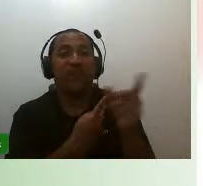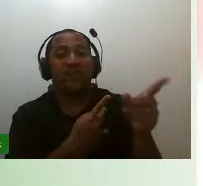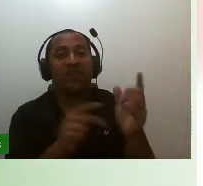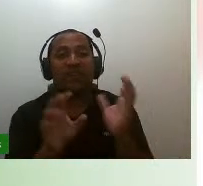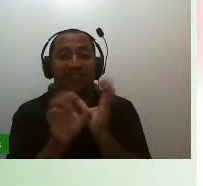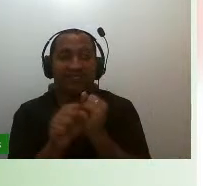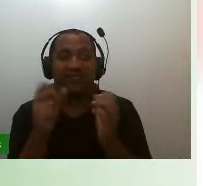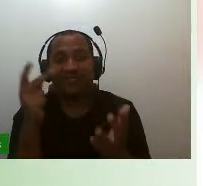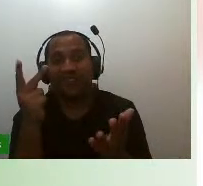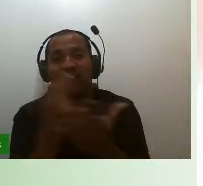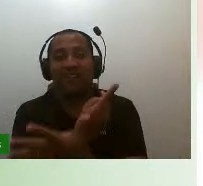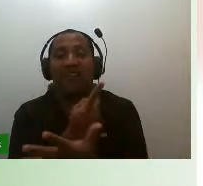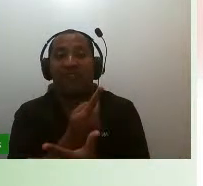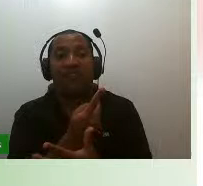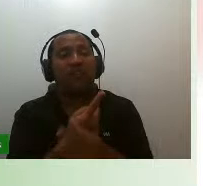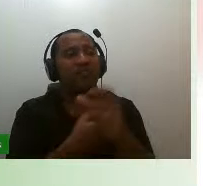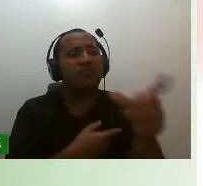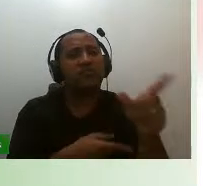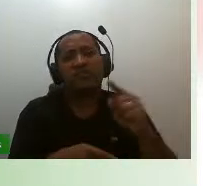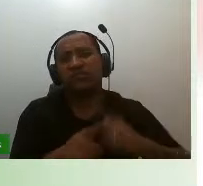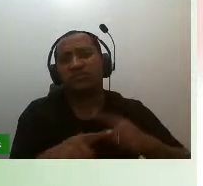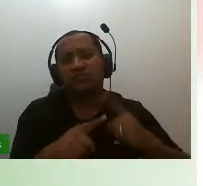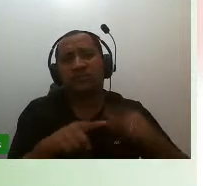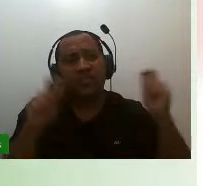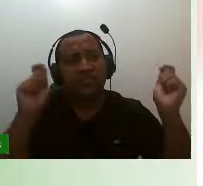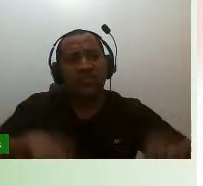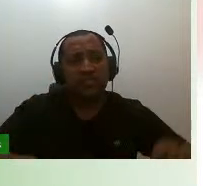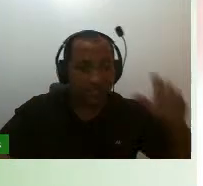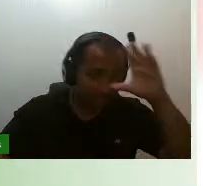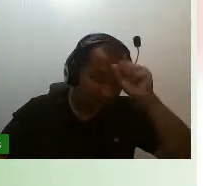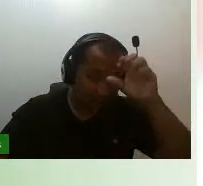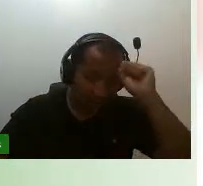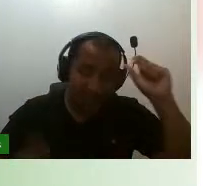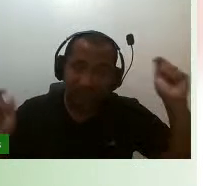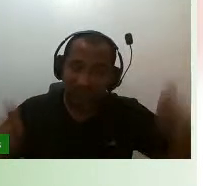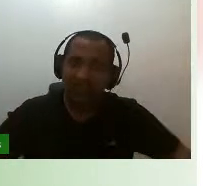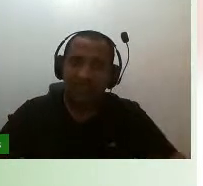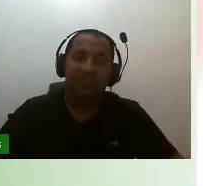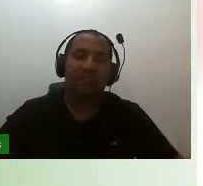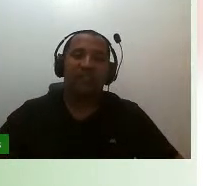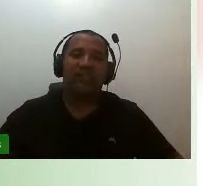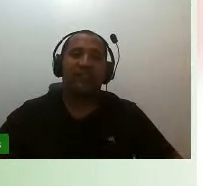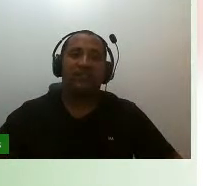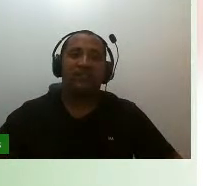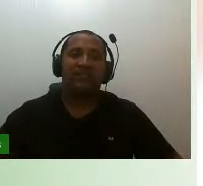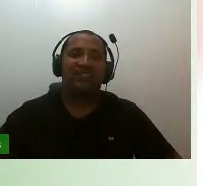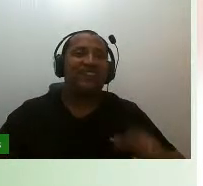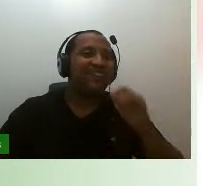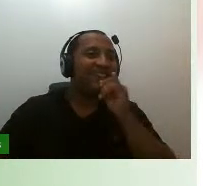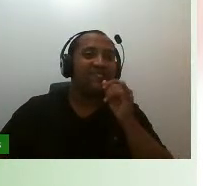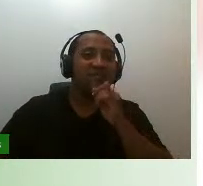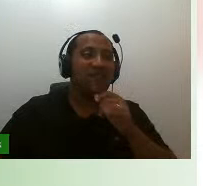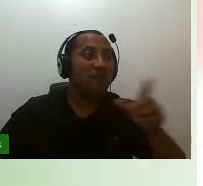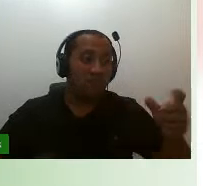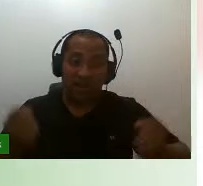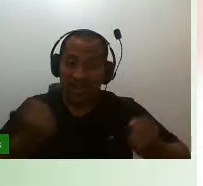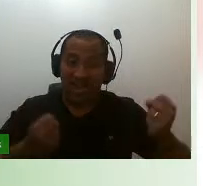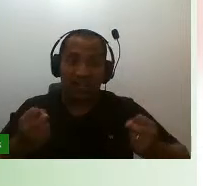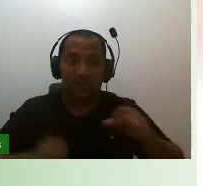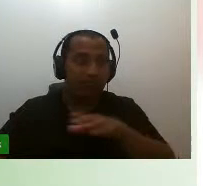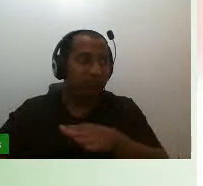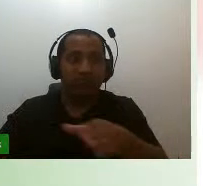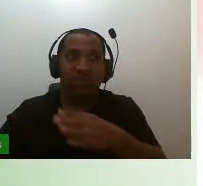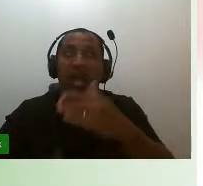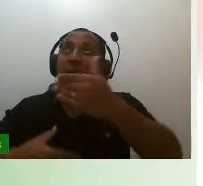fez errado, olha só que oportunidade de aprendizagem você tem. Esse carrinho não vai andar com esse erro de cálculo, essa parede não